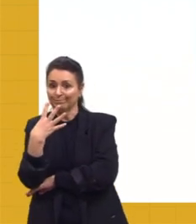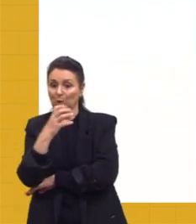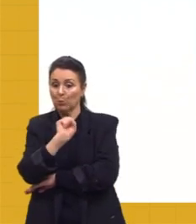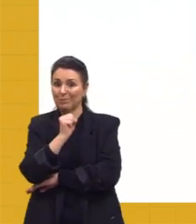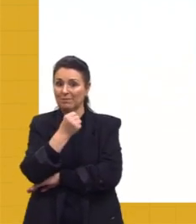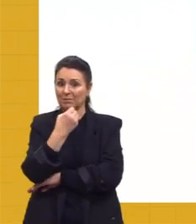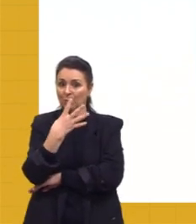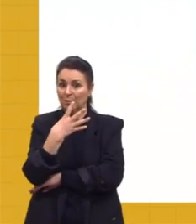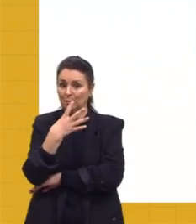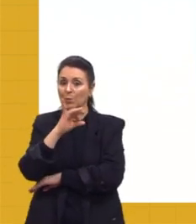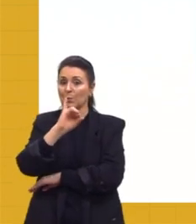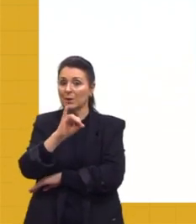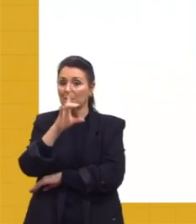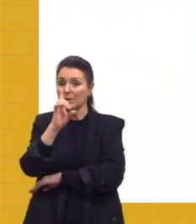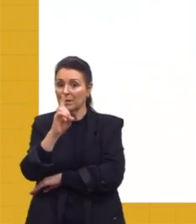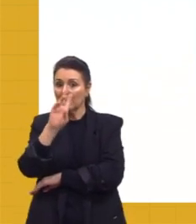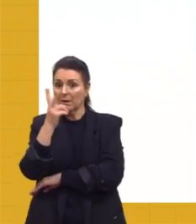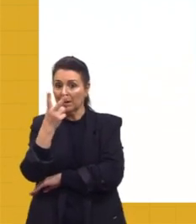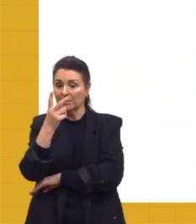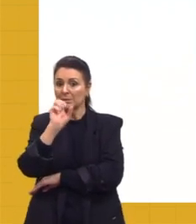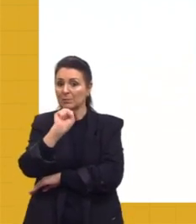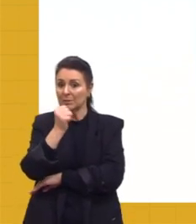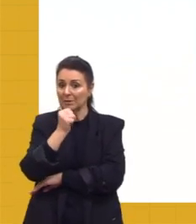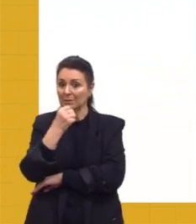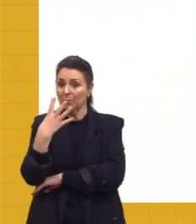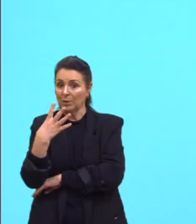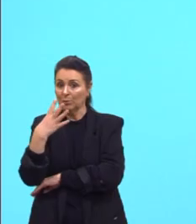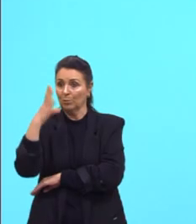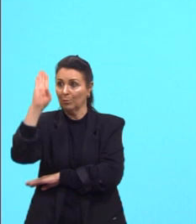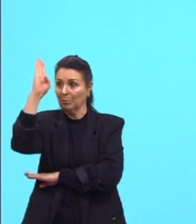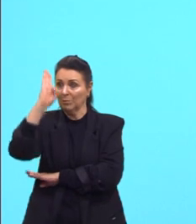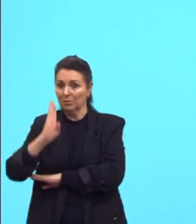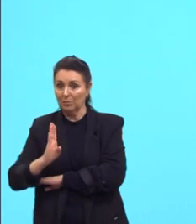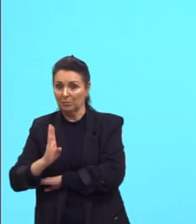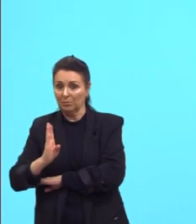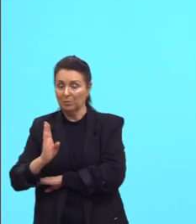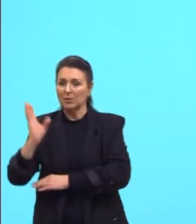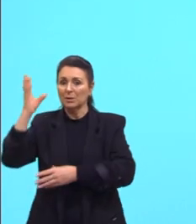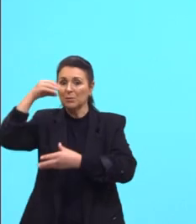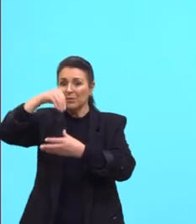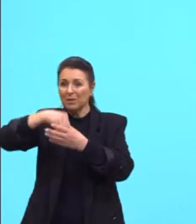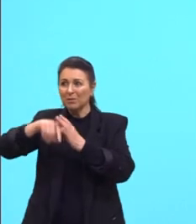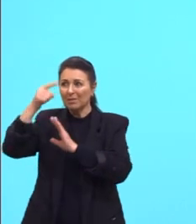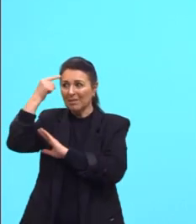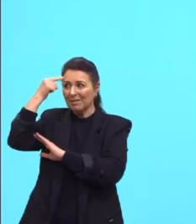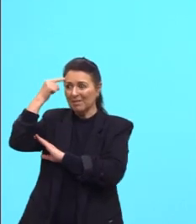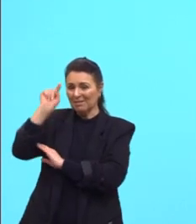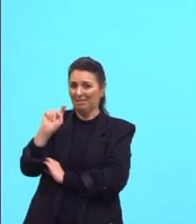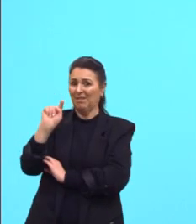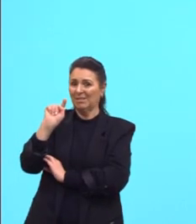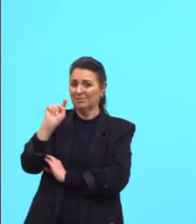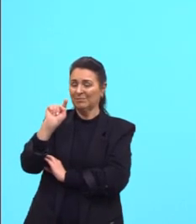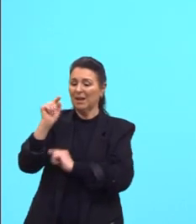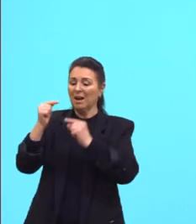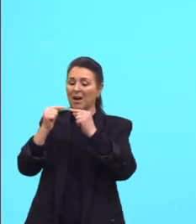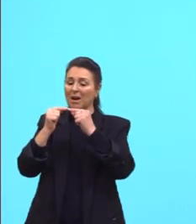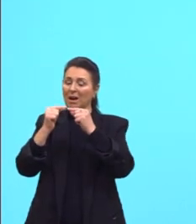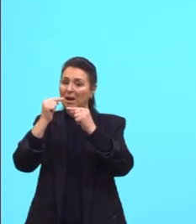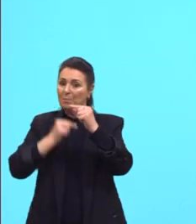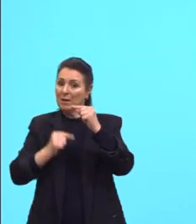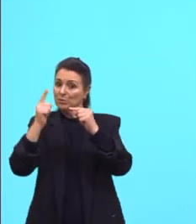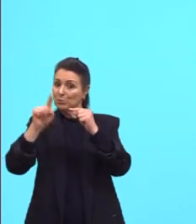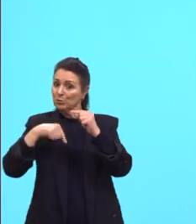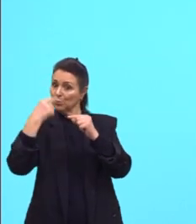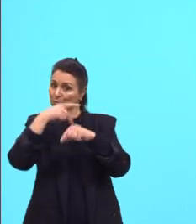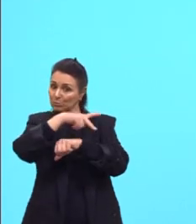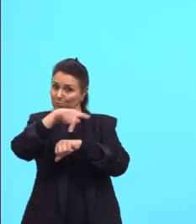84 nosso DH e071 nós estamos dentro dessa ideia de DH um pouco abaixo aí do que